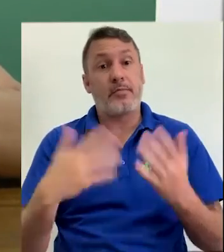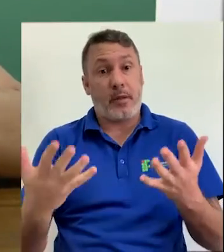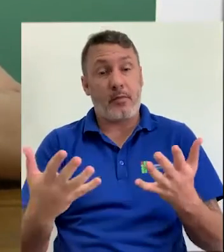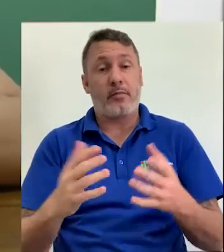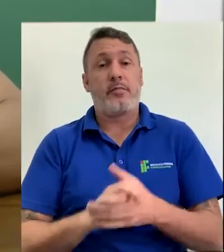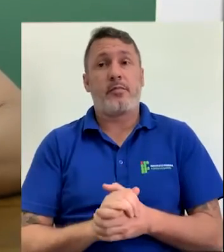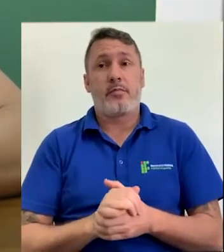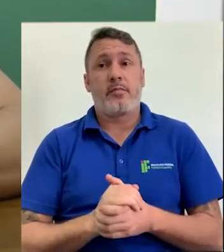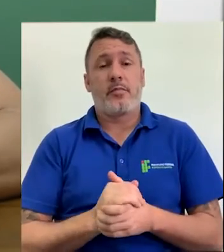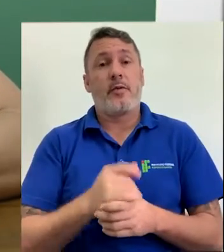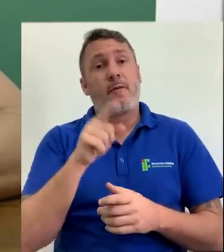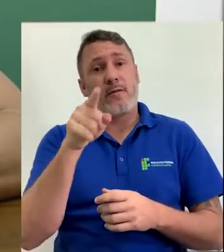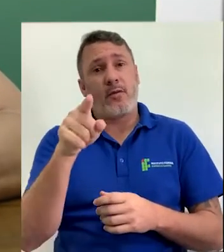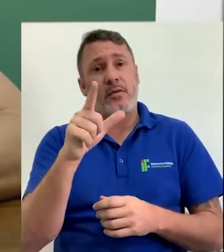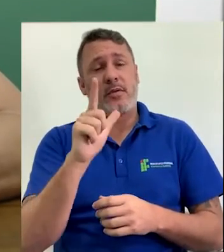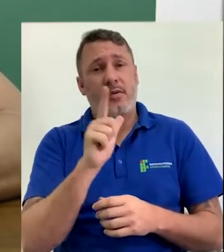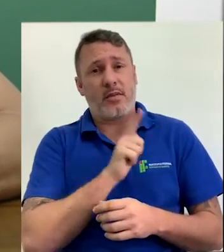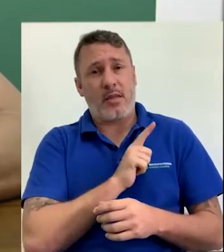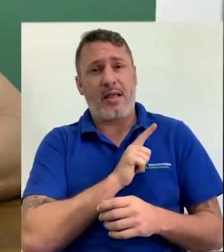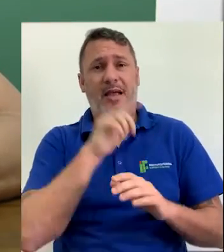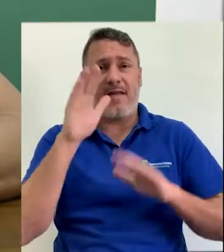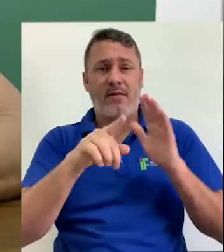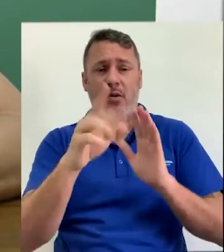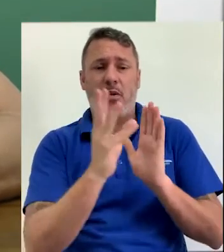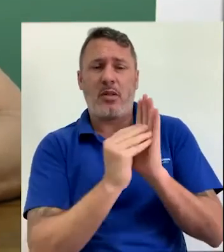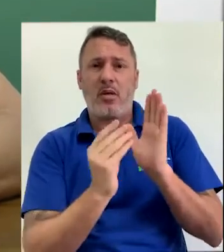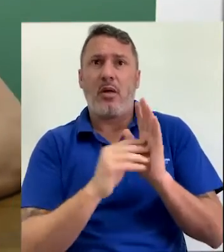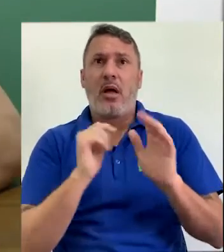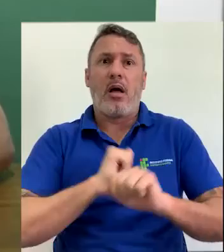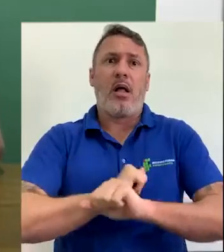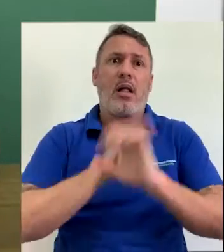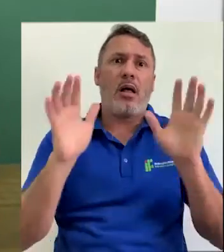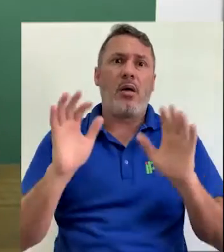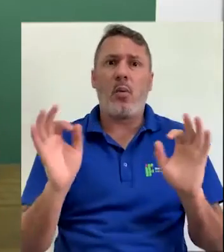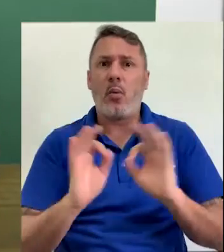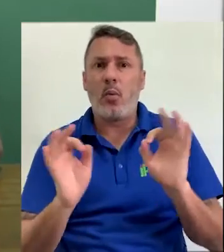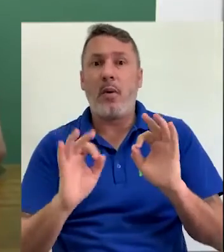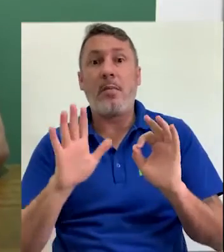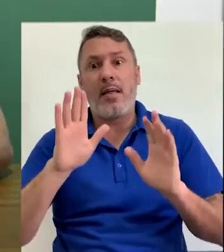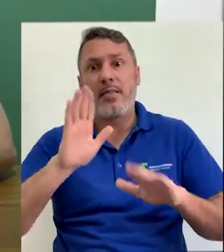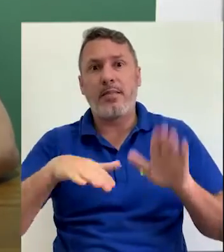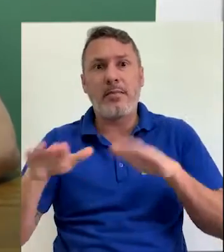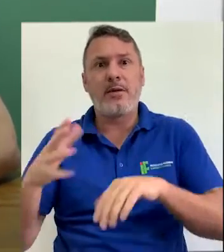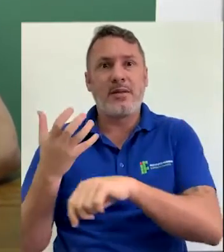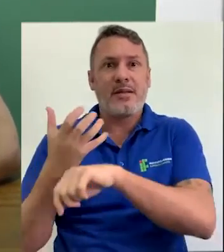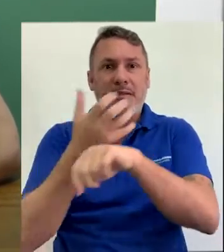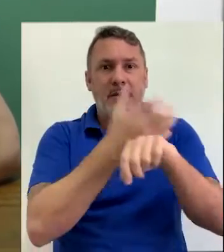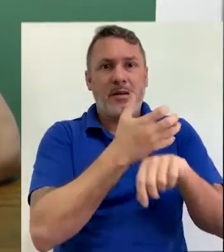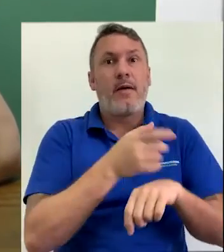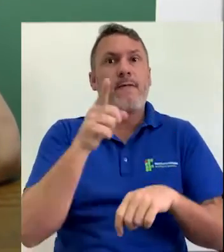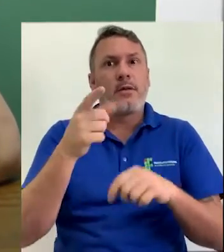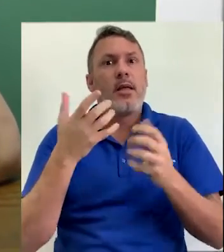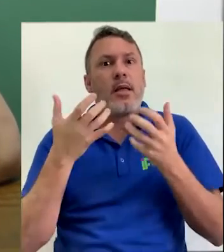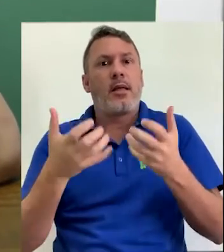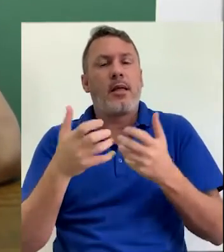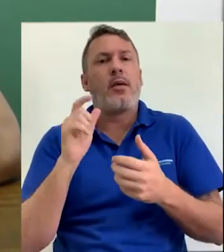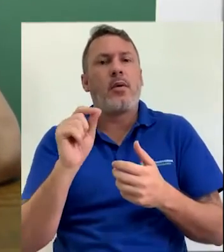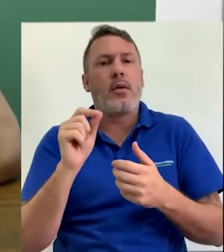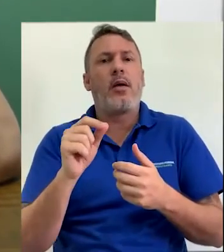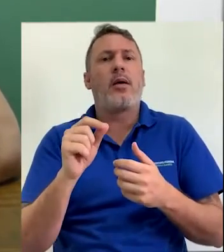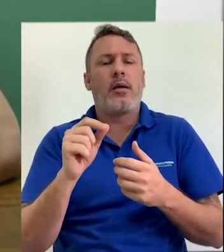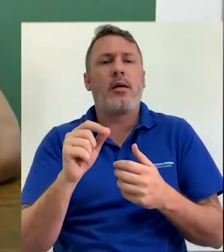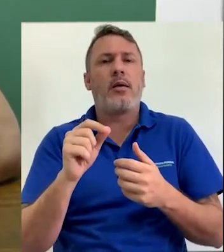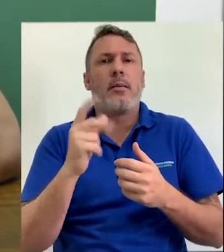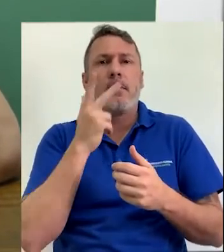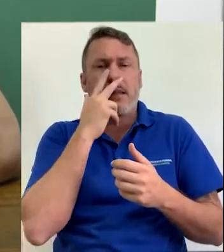você de repente esbarra com um conteúdo que não está claro. Mas dependendo da disciplina, você consegue continuar